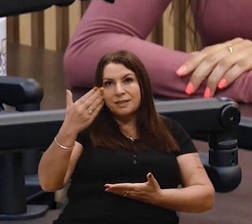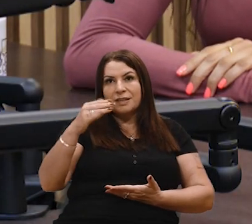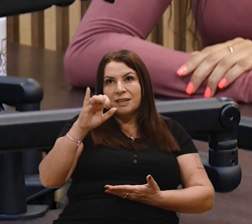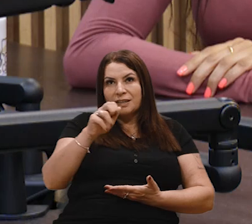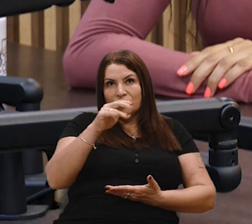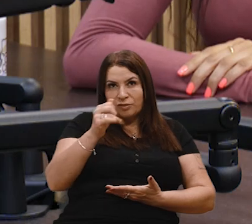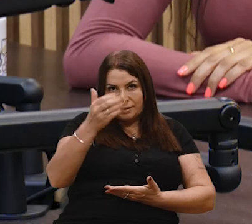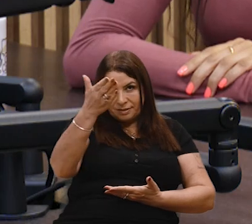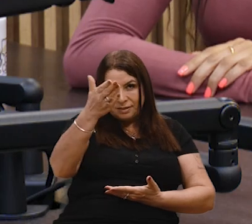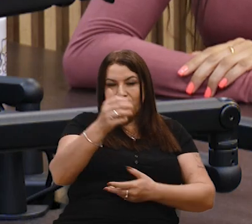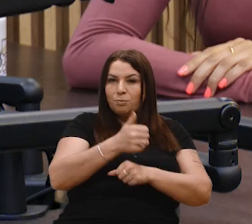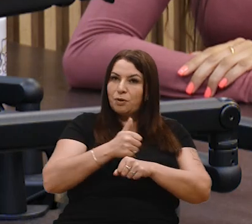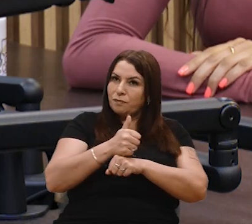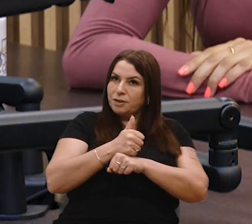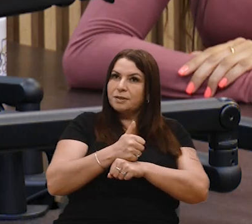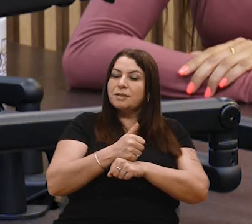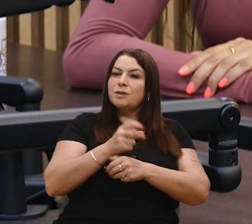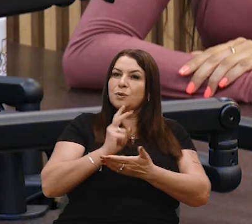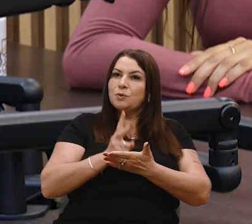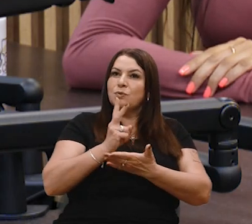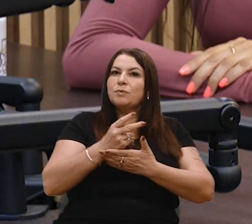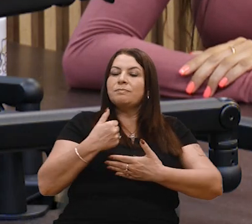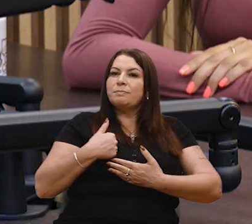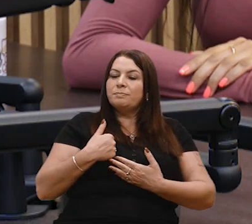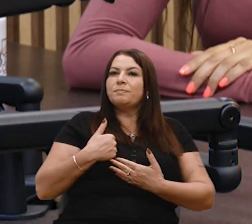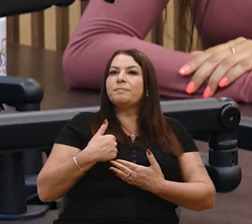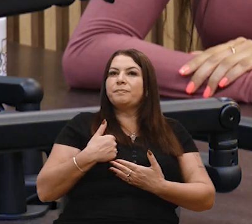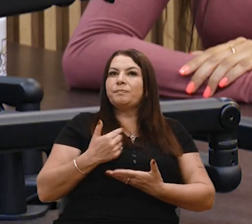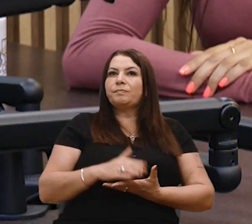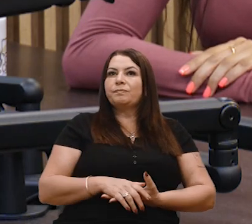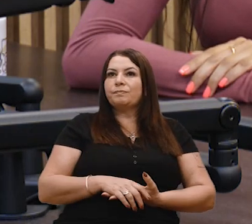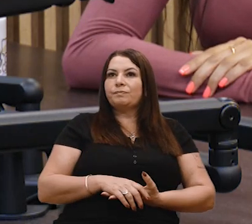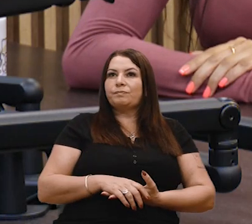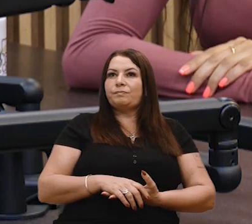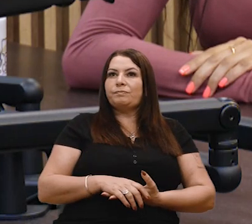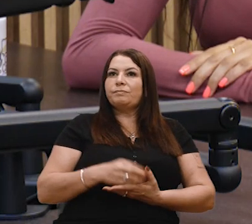Então, agradecer a Jéssica, que é a profissional que me mantém